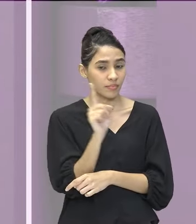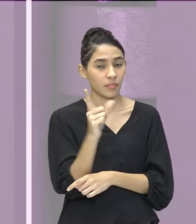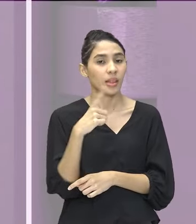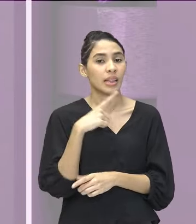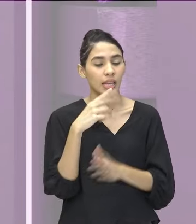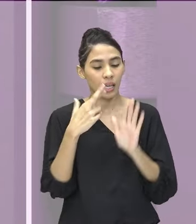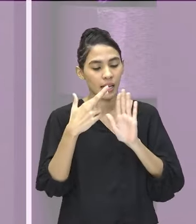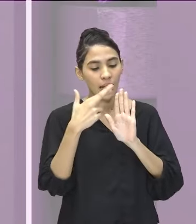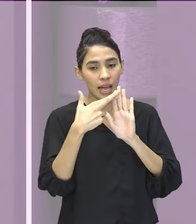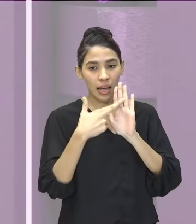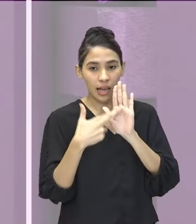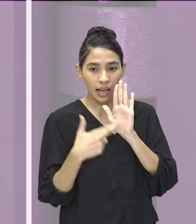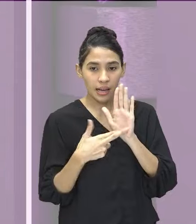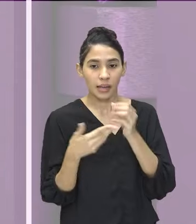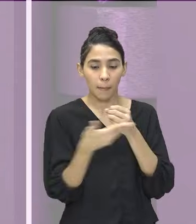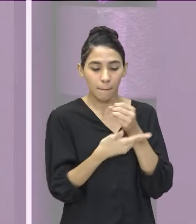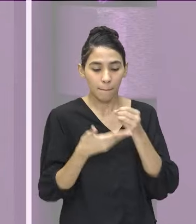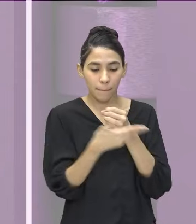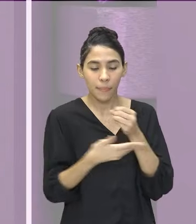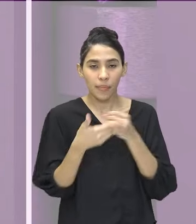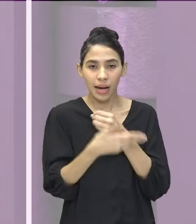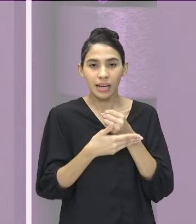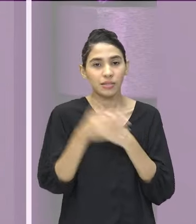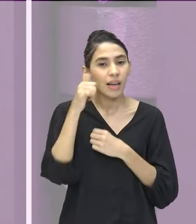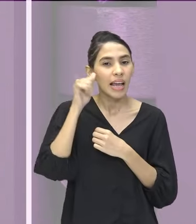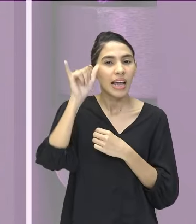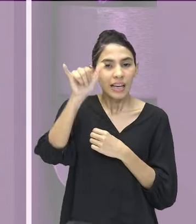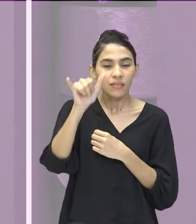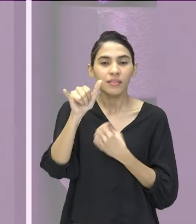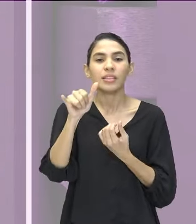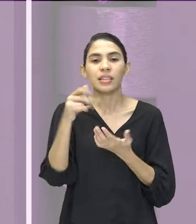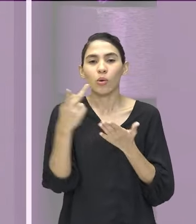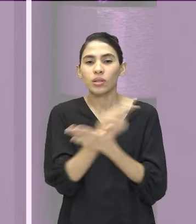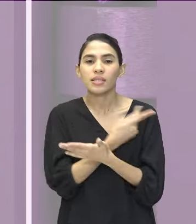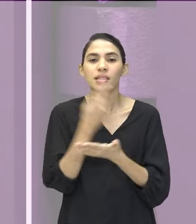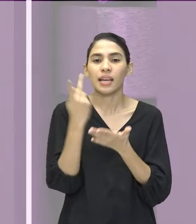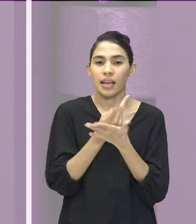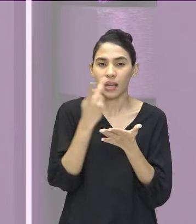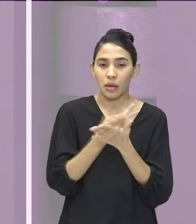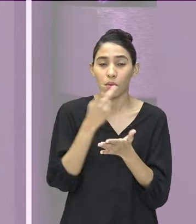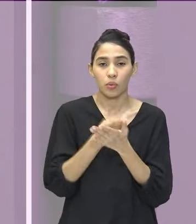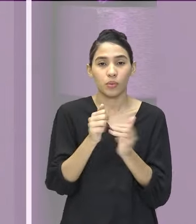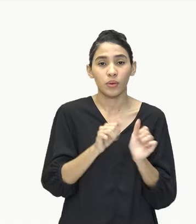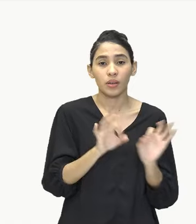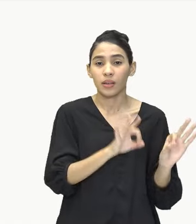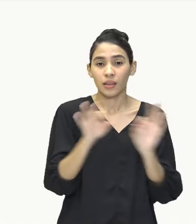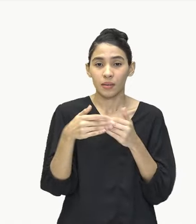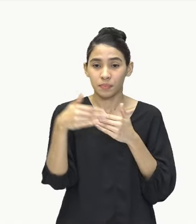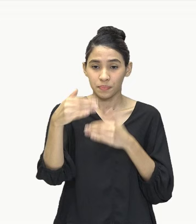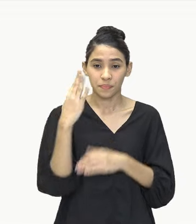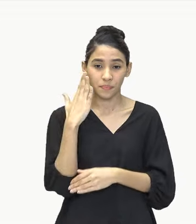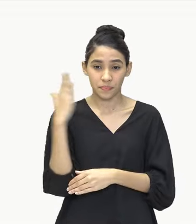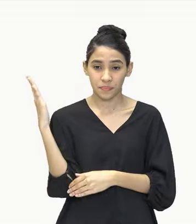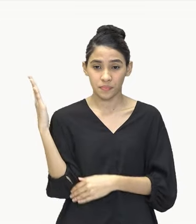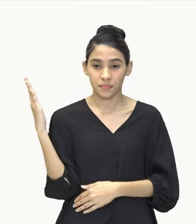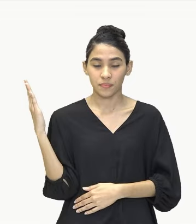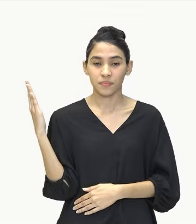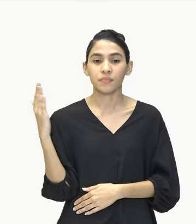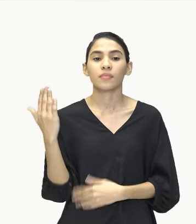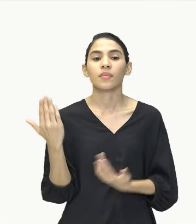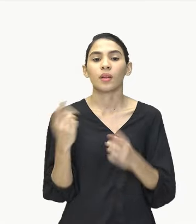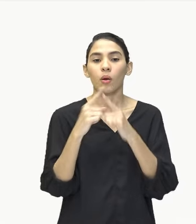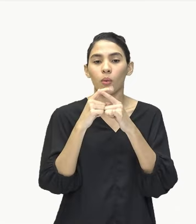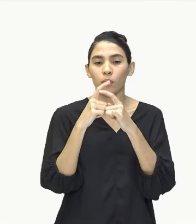regrinha básica que não nos deixa cometer esse erro matemático e acompanhe aí na tela a leitura. O monômio, ele